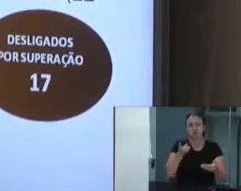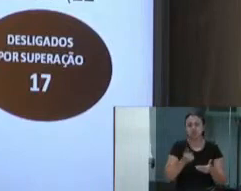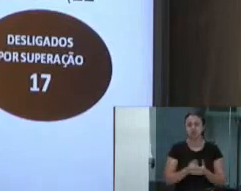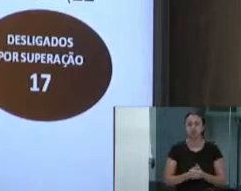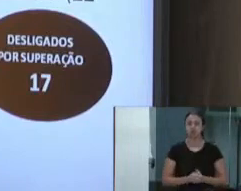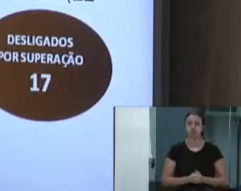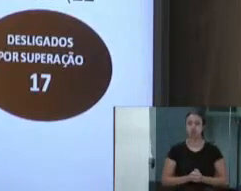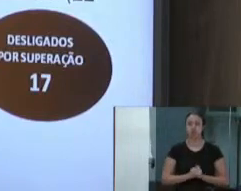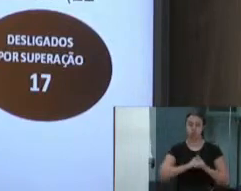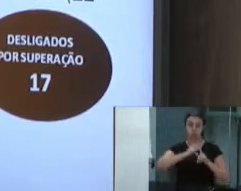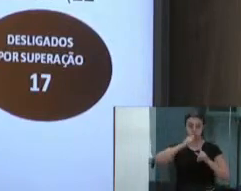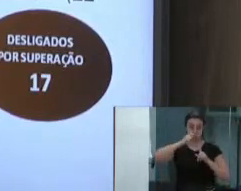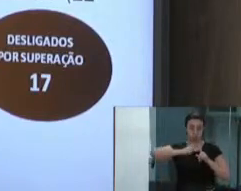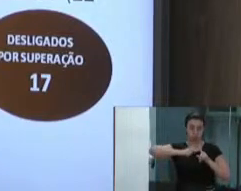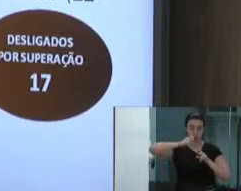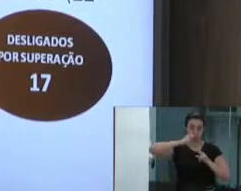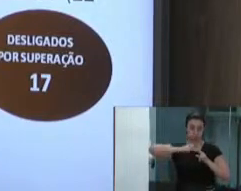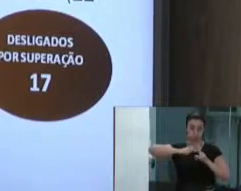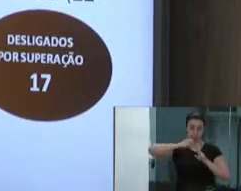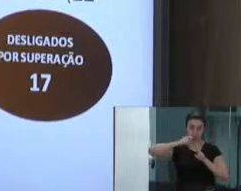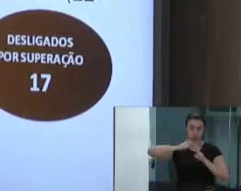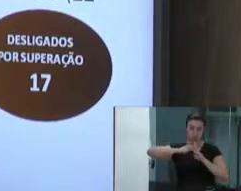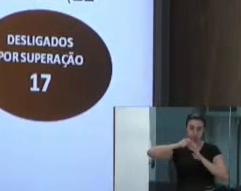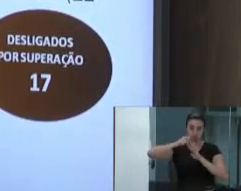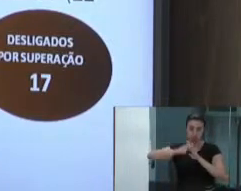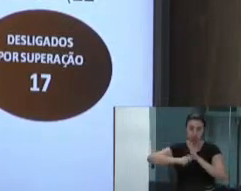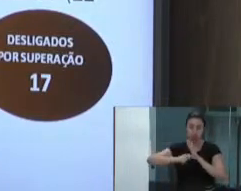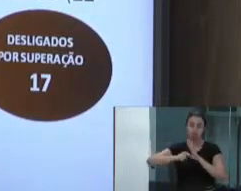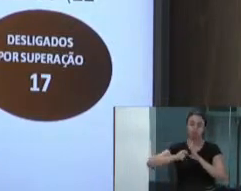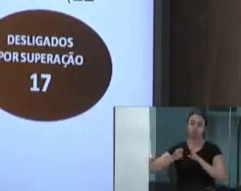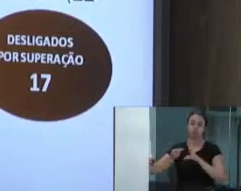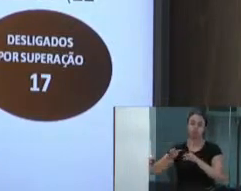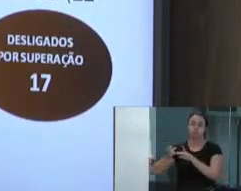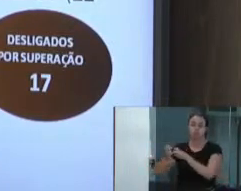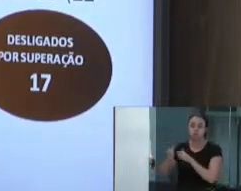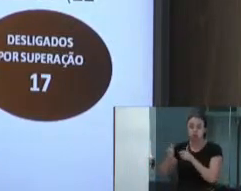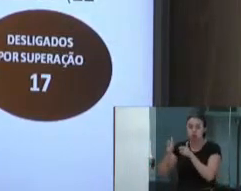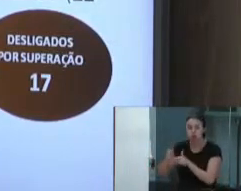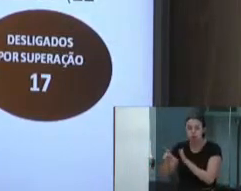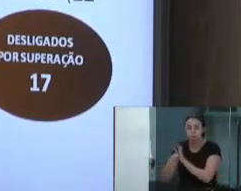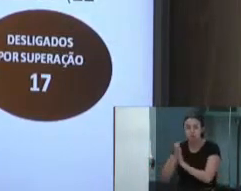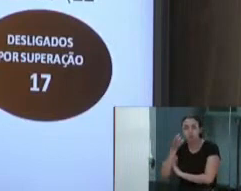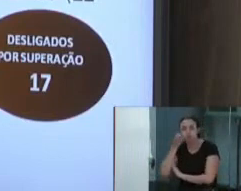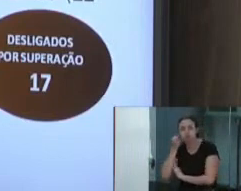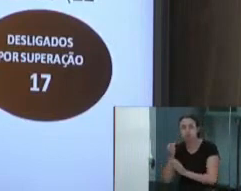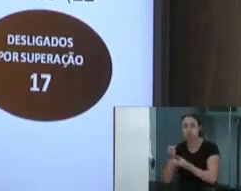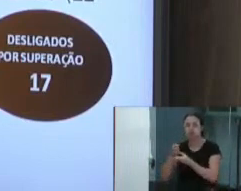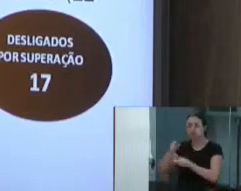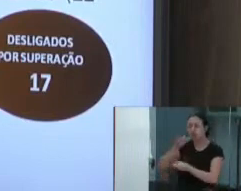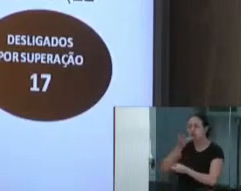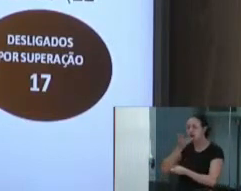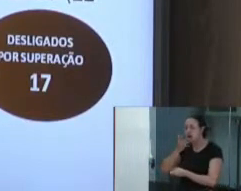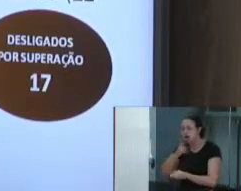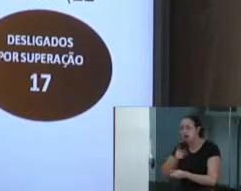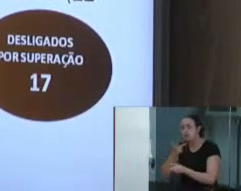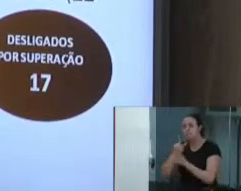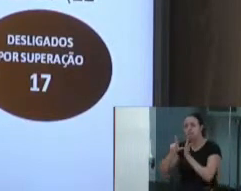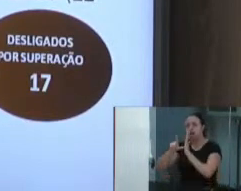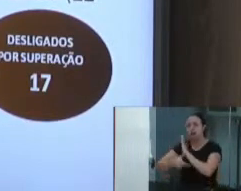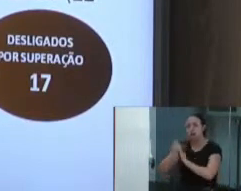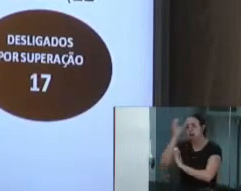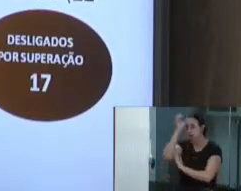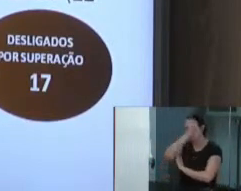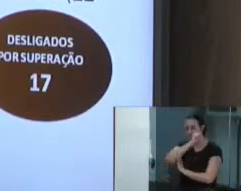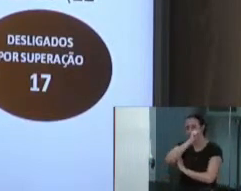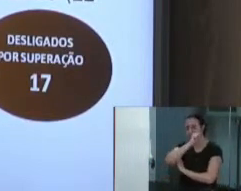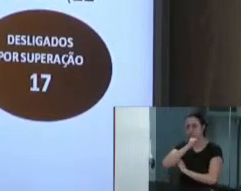cada um mês que essa criança fica no abrigo, ela tem um atraso no desenvolvimento cognitivo, né, de até um ano.